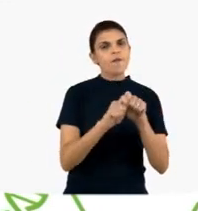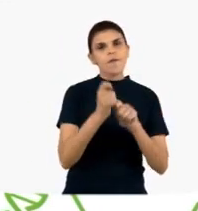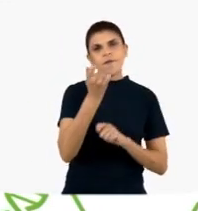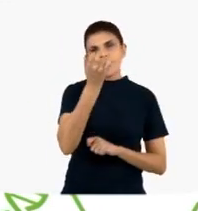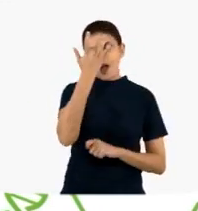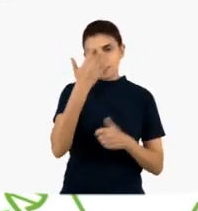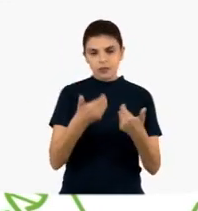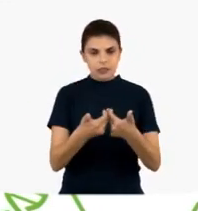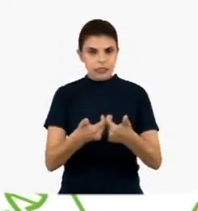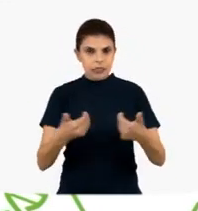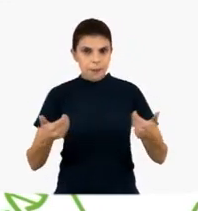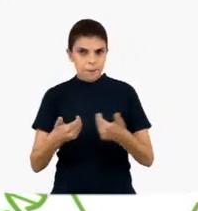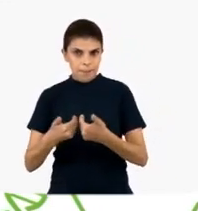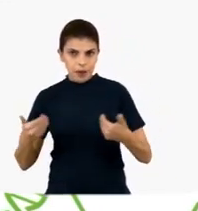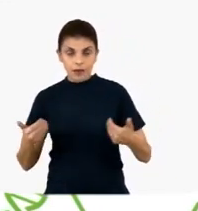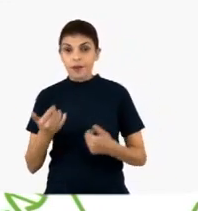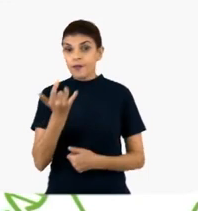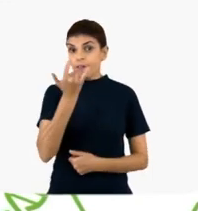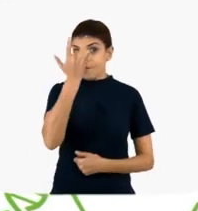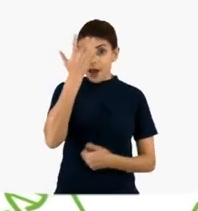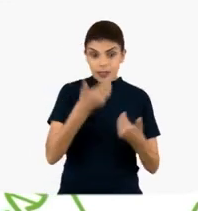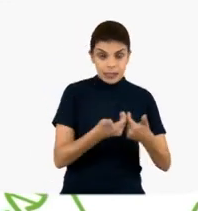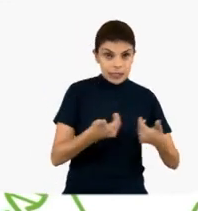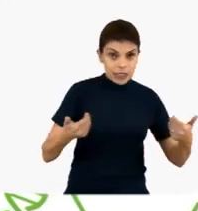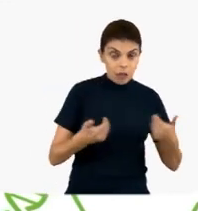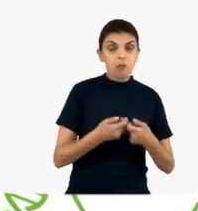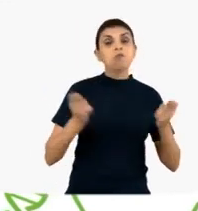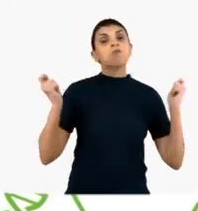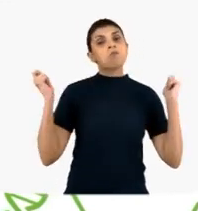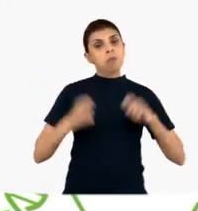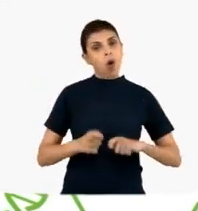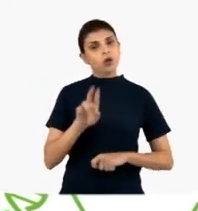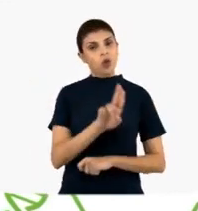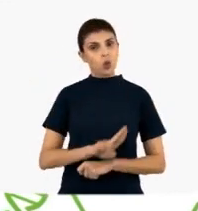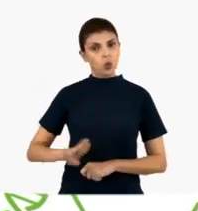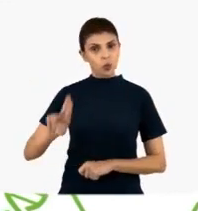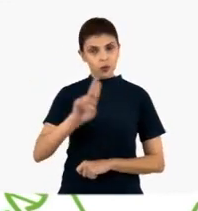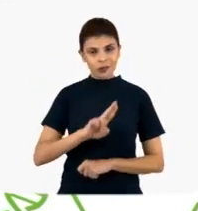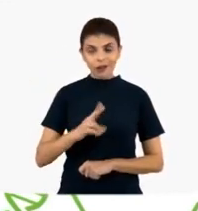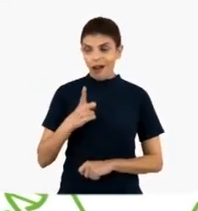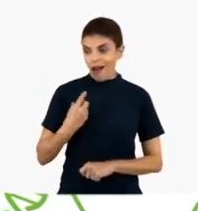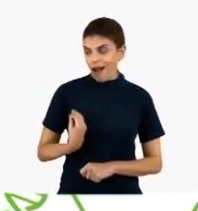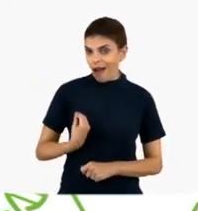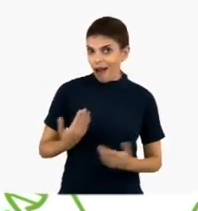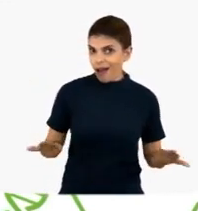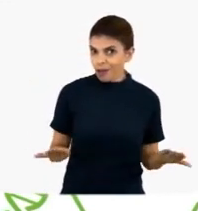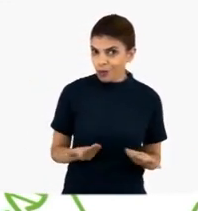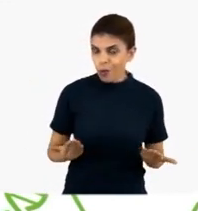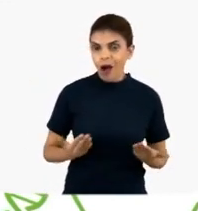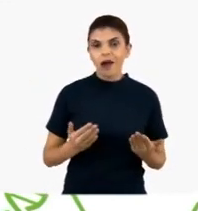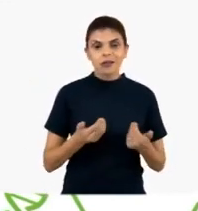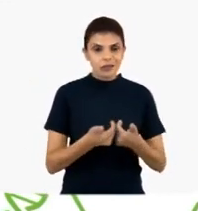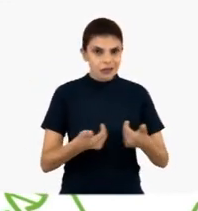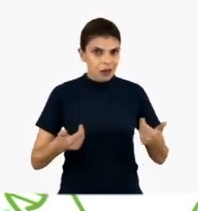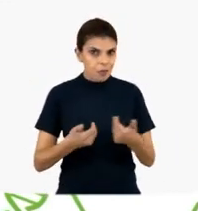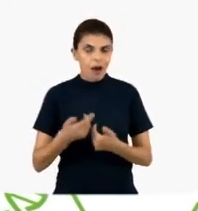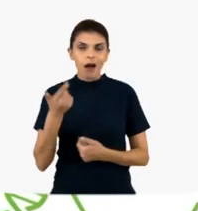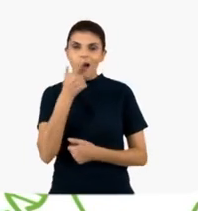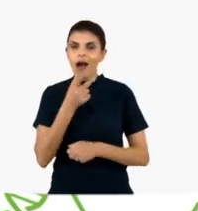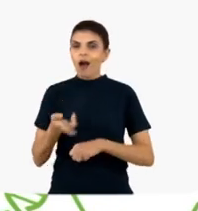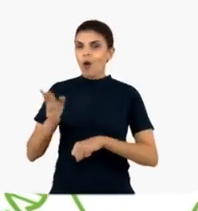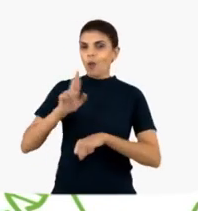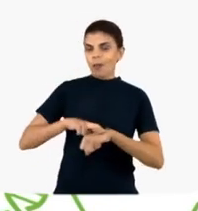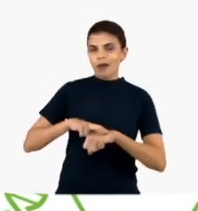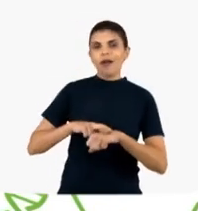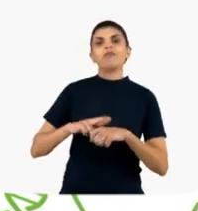sejam facilmente separáveis. Facilmente significa de que possam utilizar as técnicas atuais de separação para recuperar